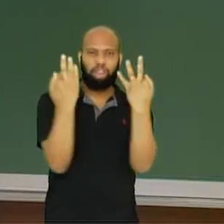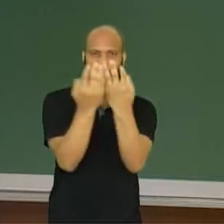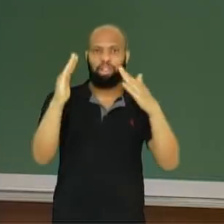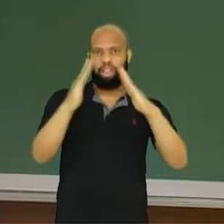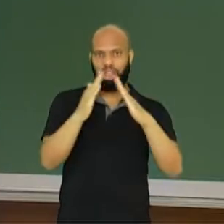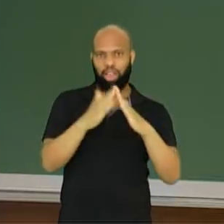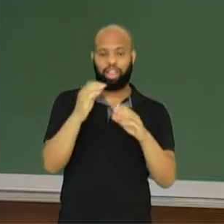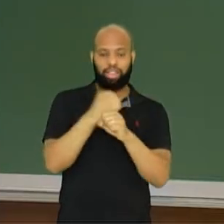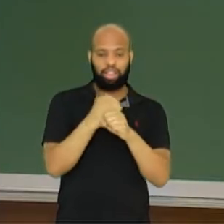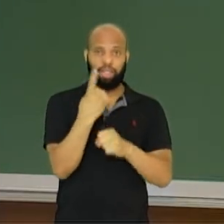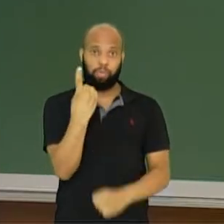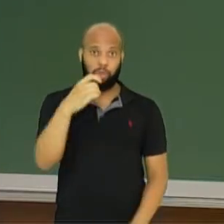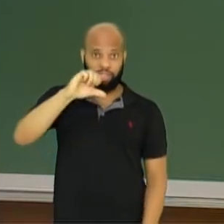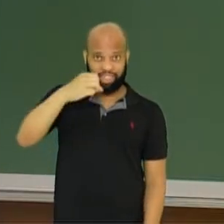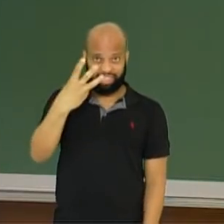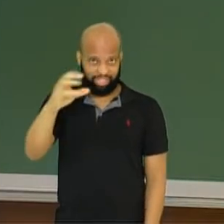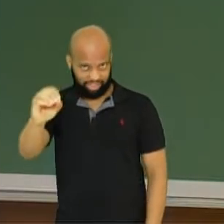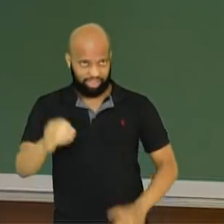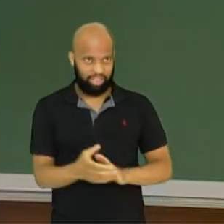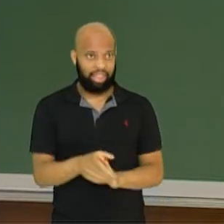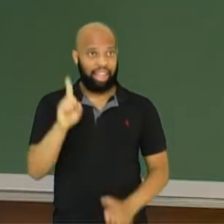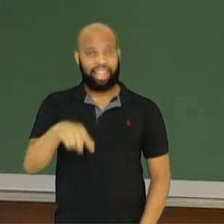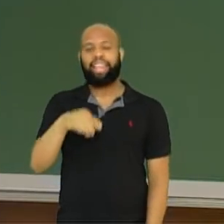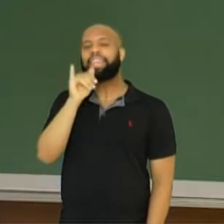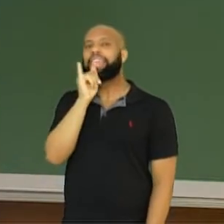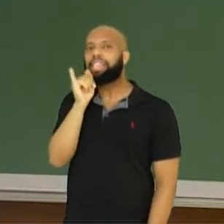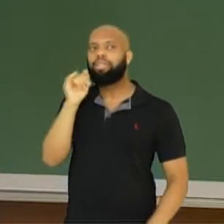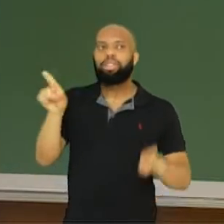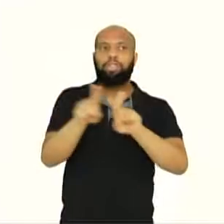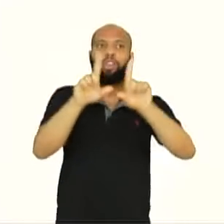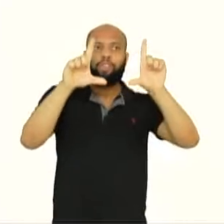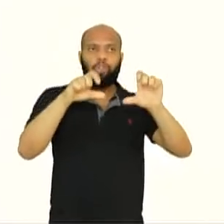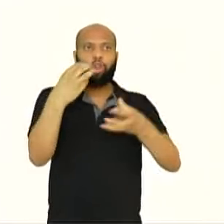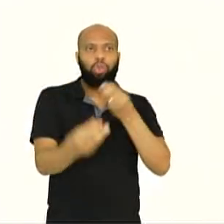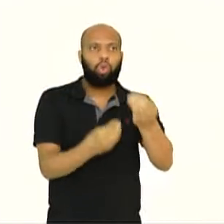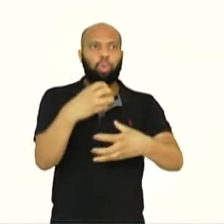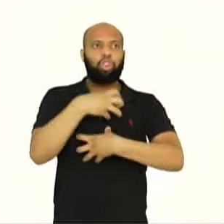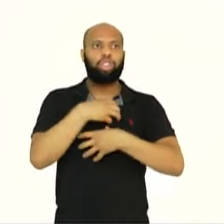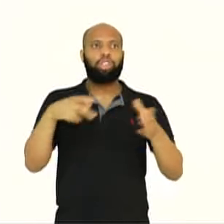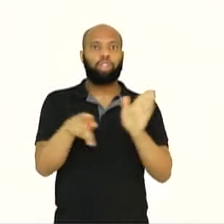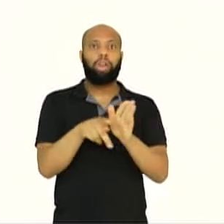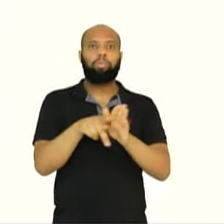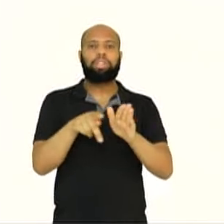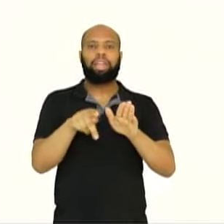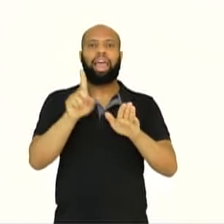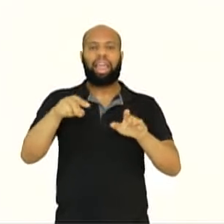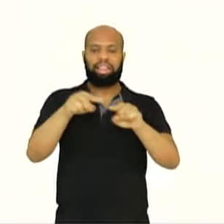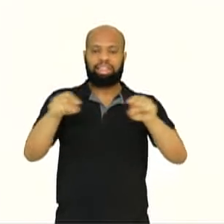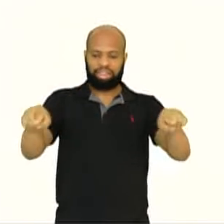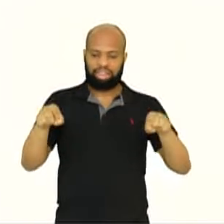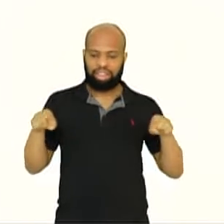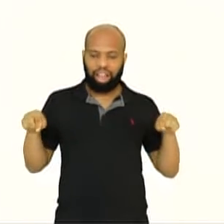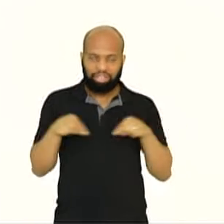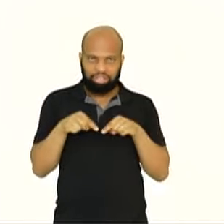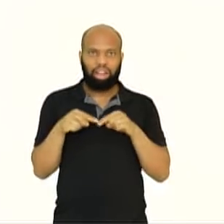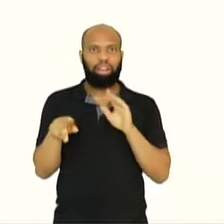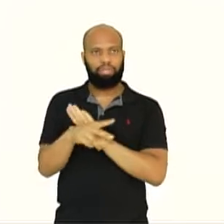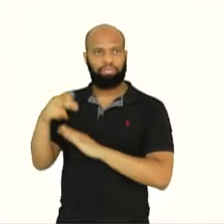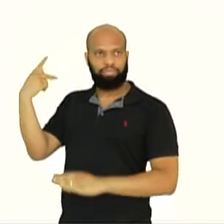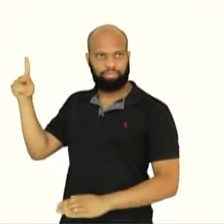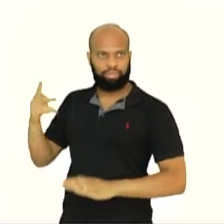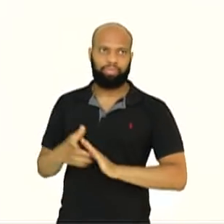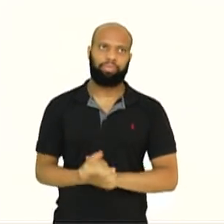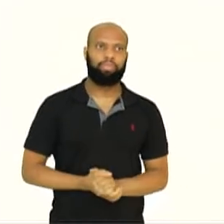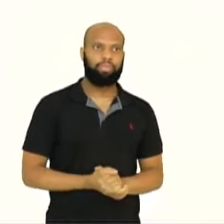né, na década de 30. Aqui está um exemplo da fotografia, como que seria a sala, uma das salas da residência